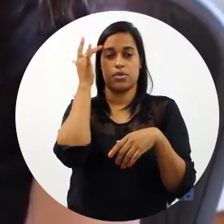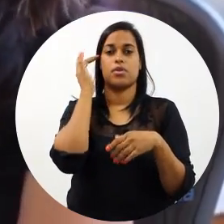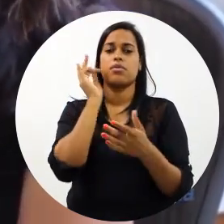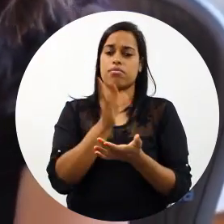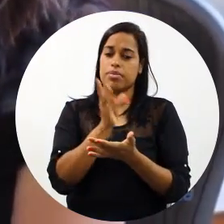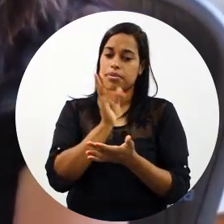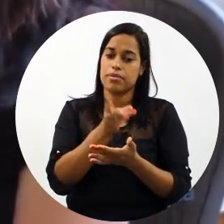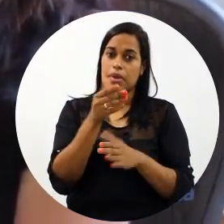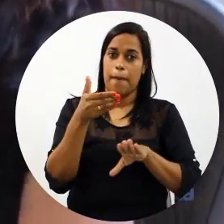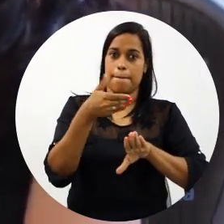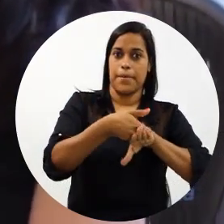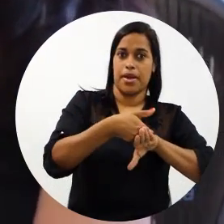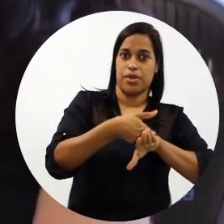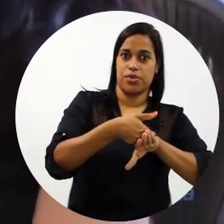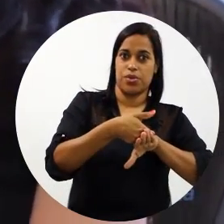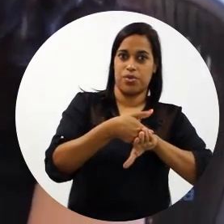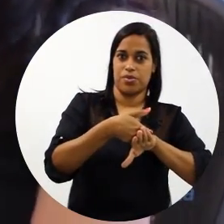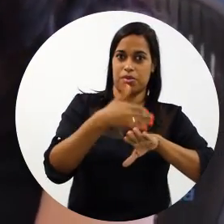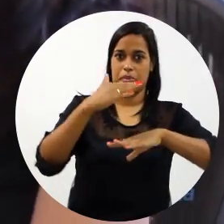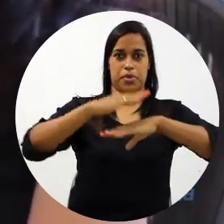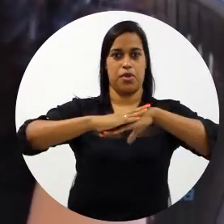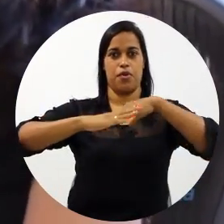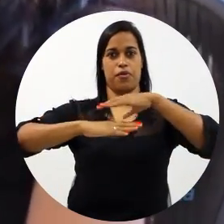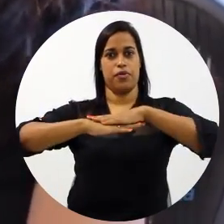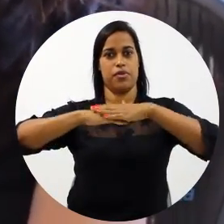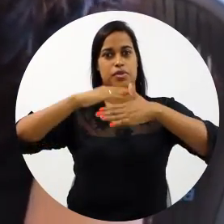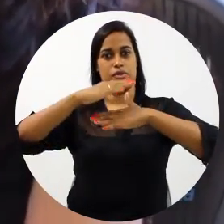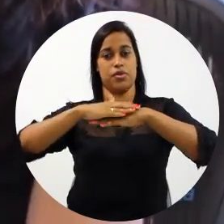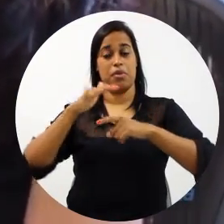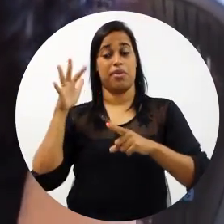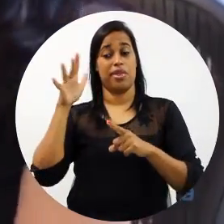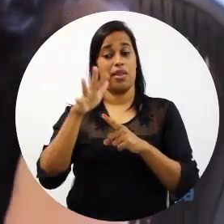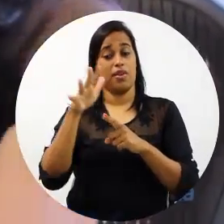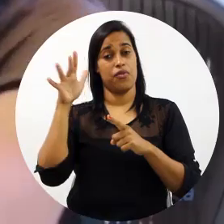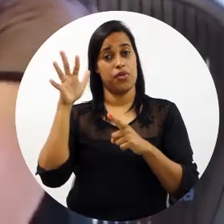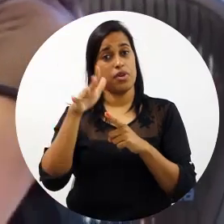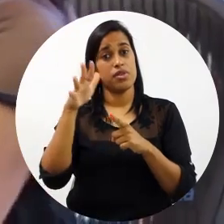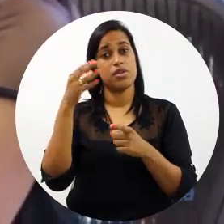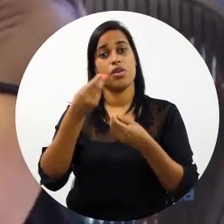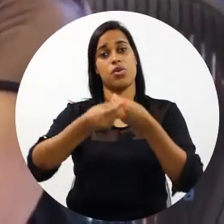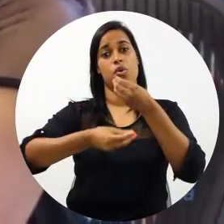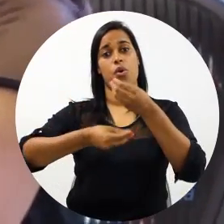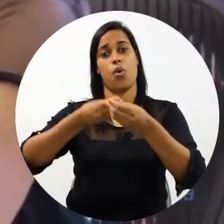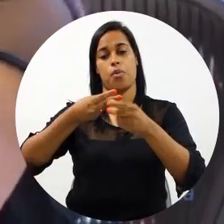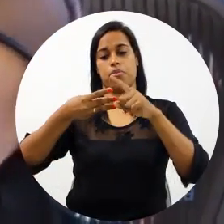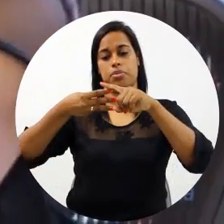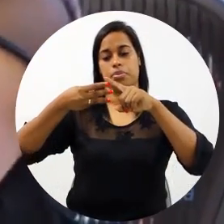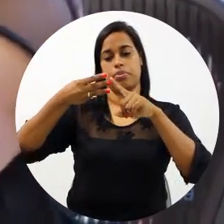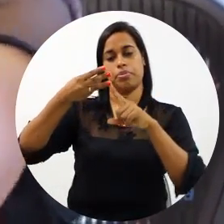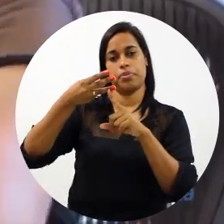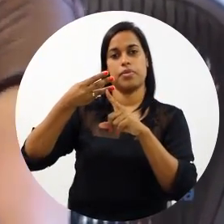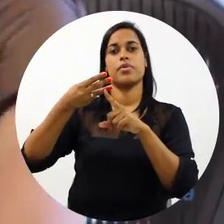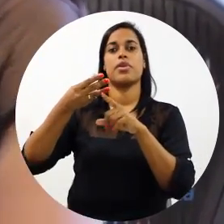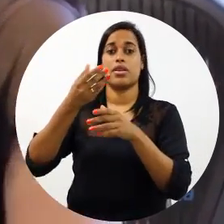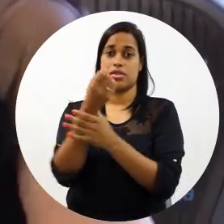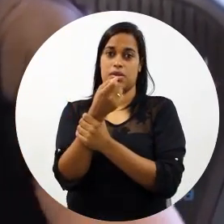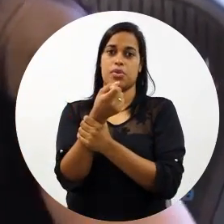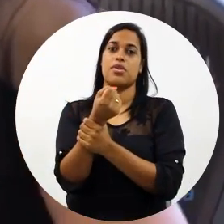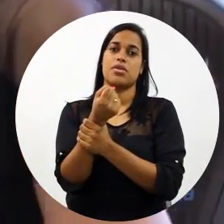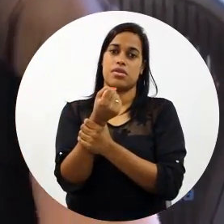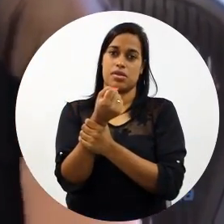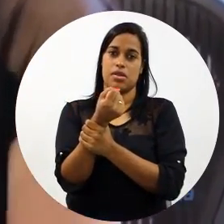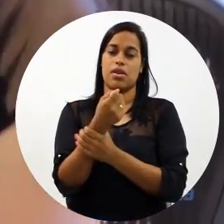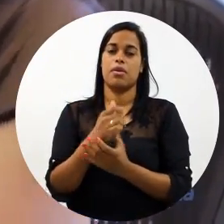estar mais perto do colaborador no sentido de influenciá-lo com um desses tripés, que é exatamente a questão da